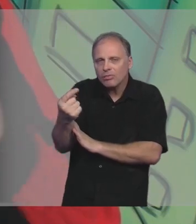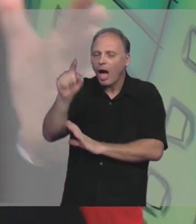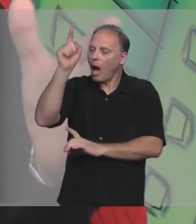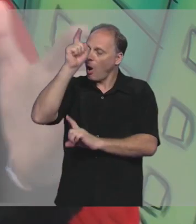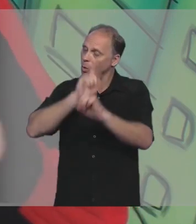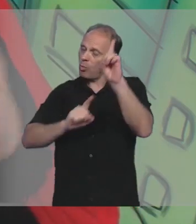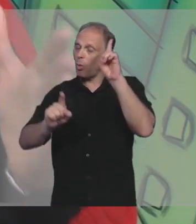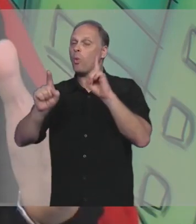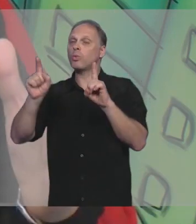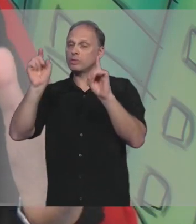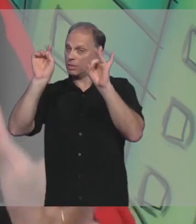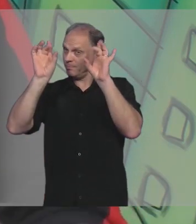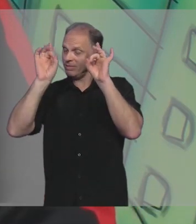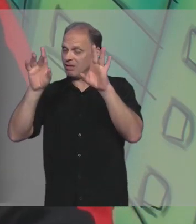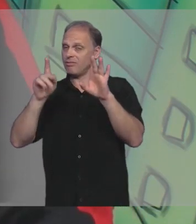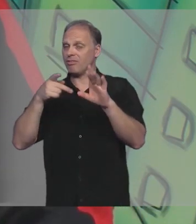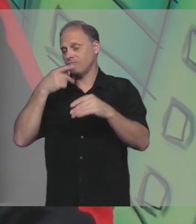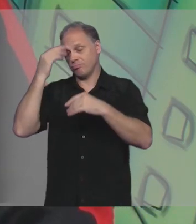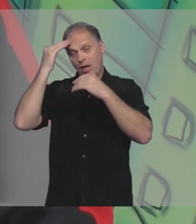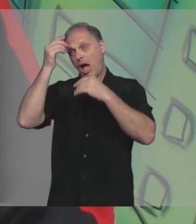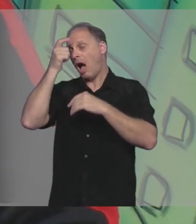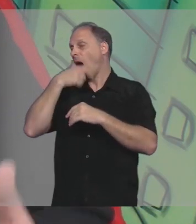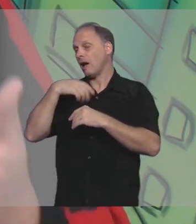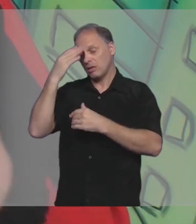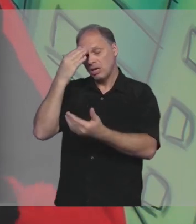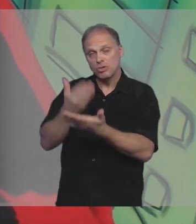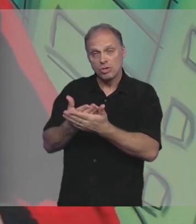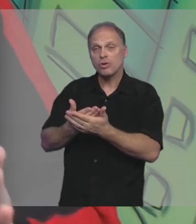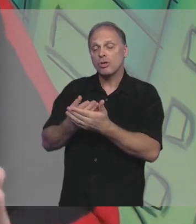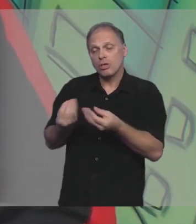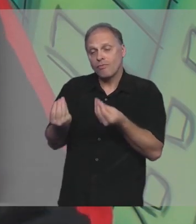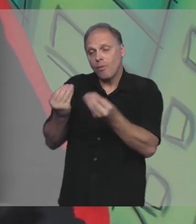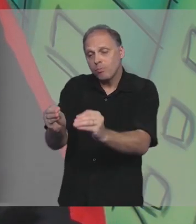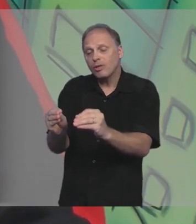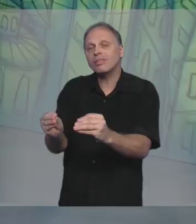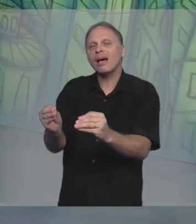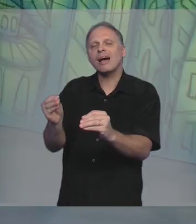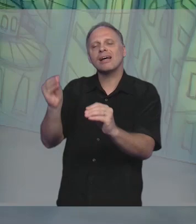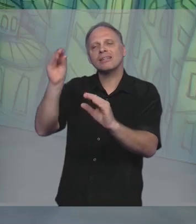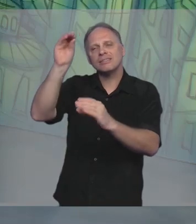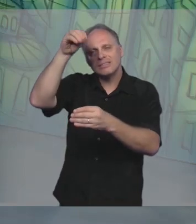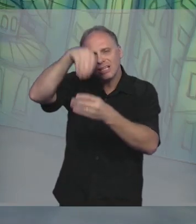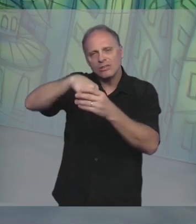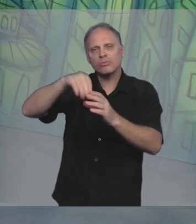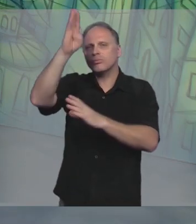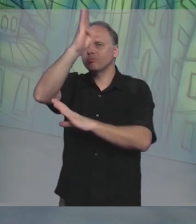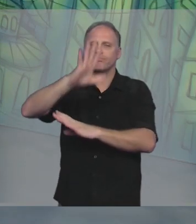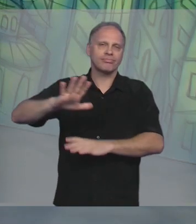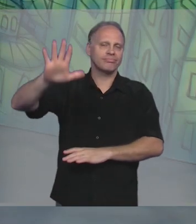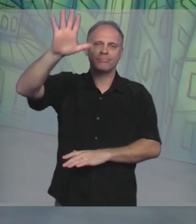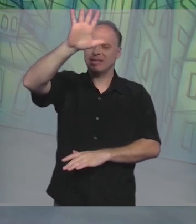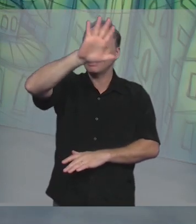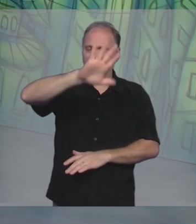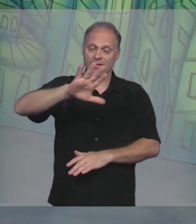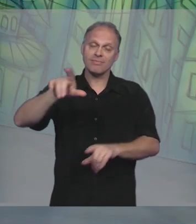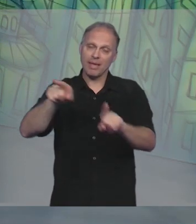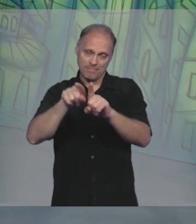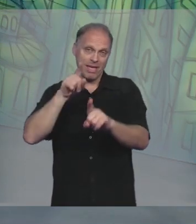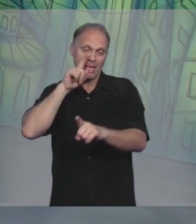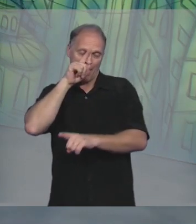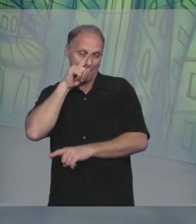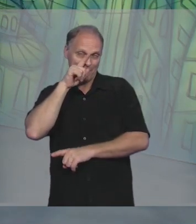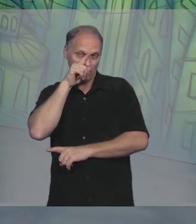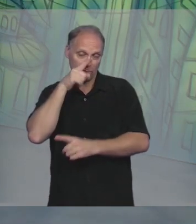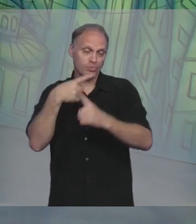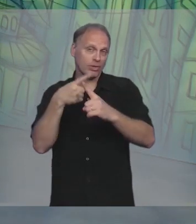estudiosos lá elencaram, desenvolveram, tá? E que agora vão implementar de forma quase que nacional. Isso também é perigoso, porque